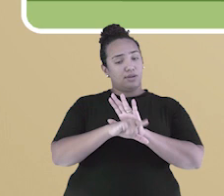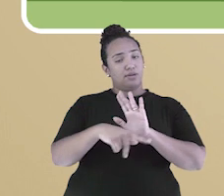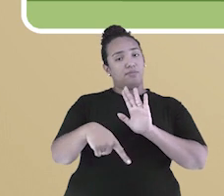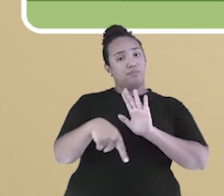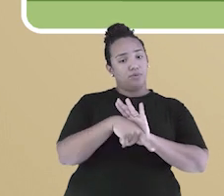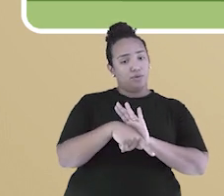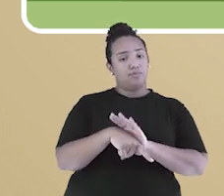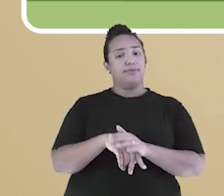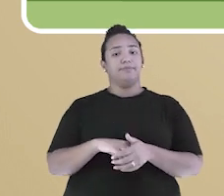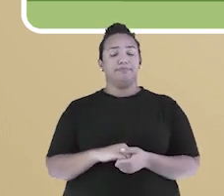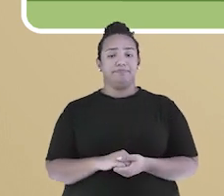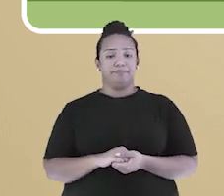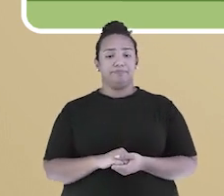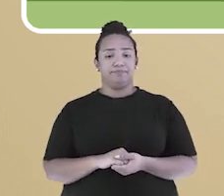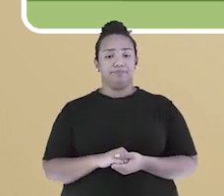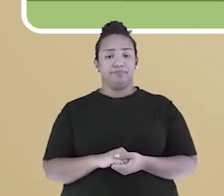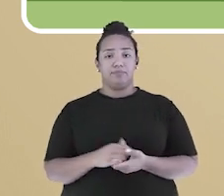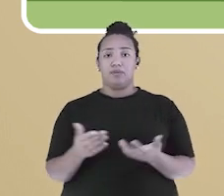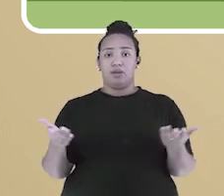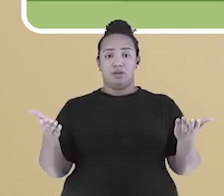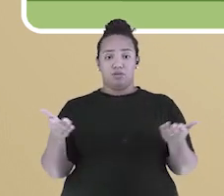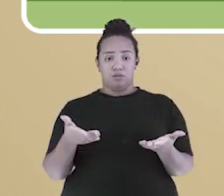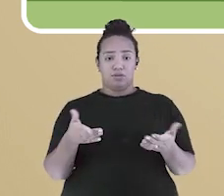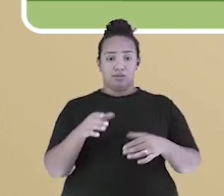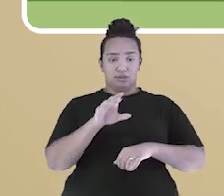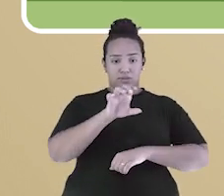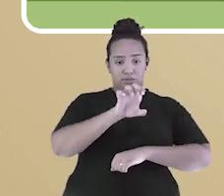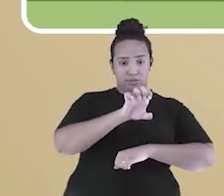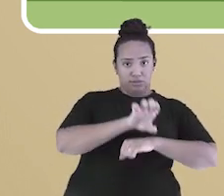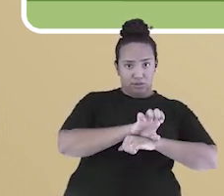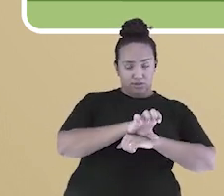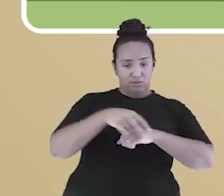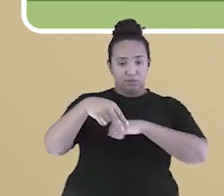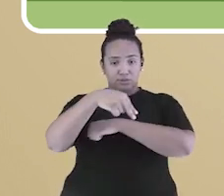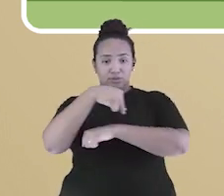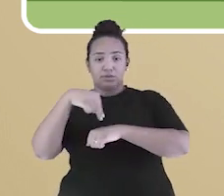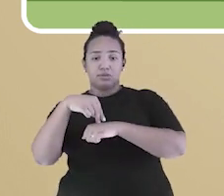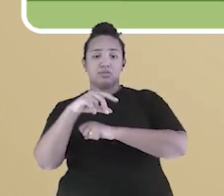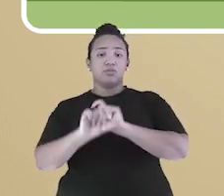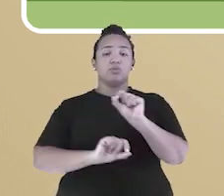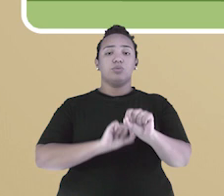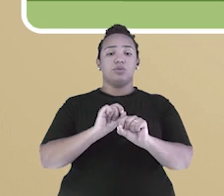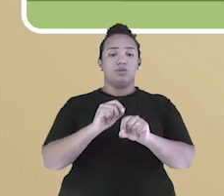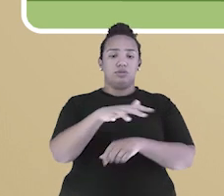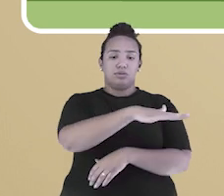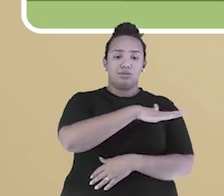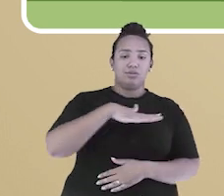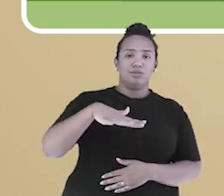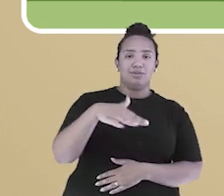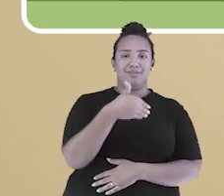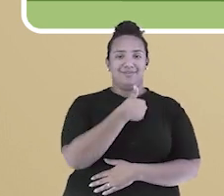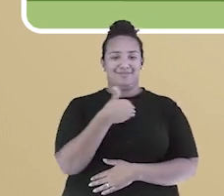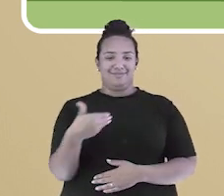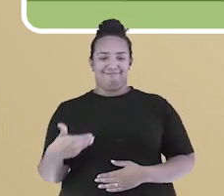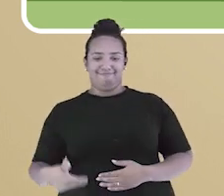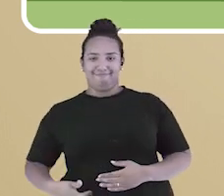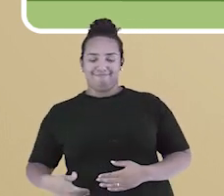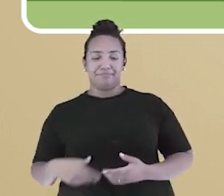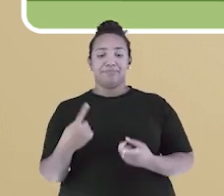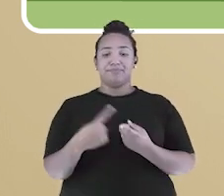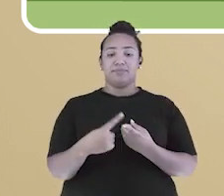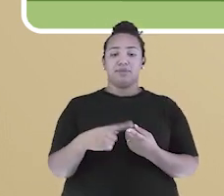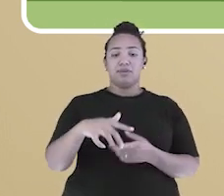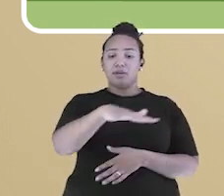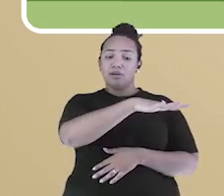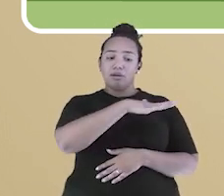condições. O Estado-nação é a junção da ideia de nação e de governo, já que é caracterizado por um território